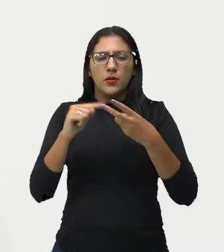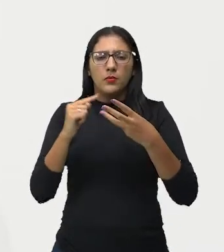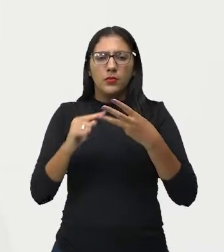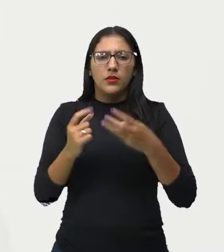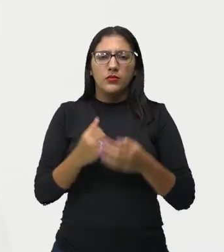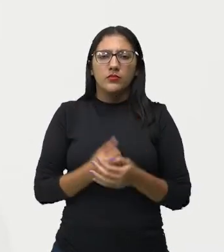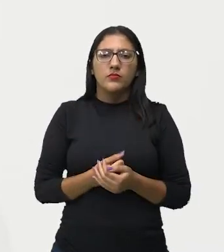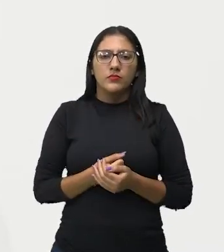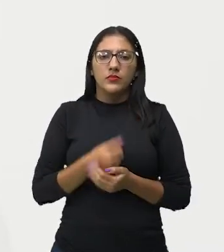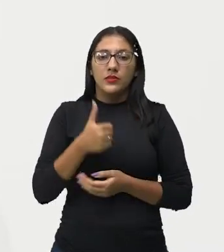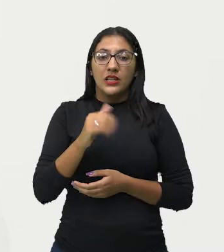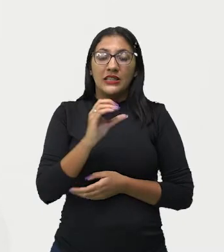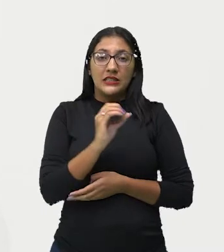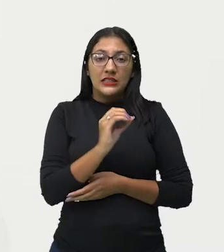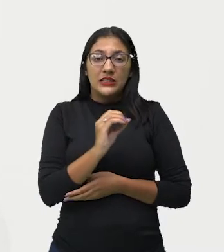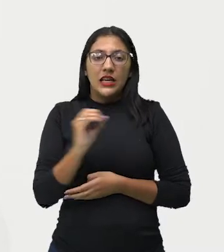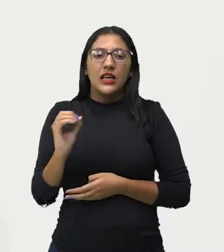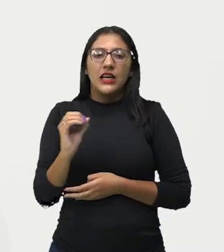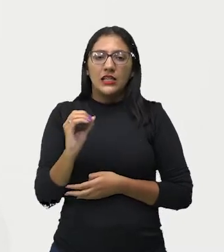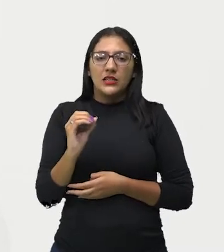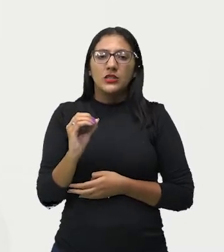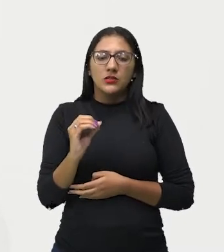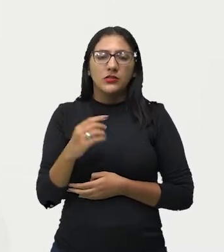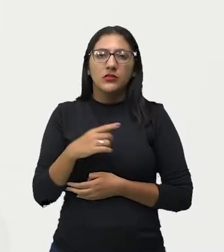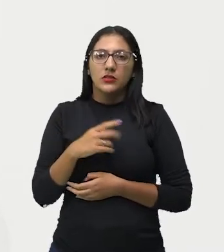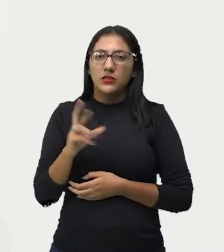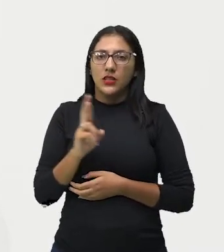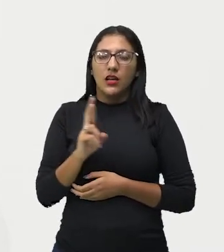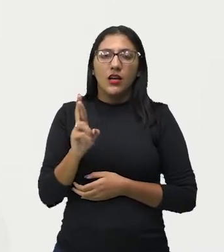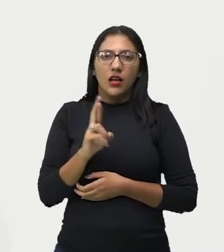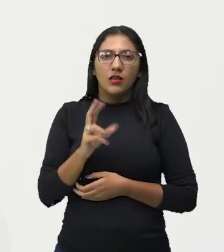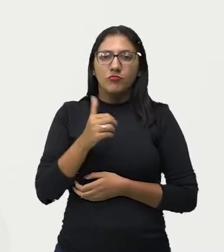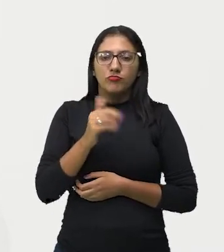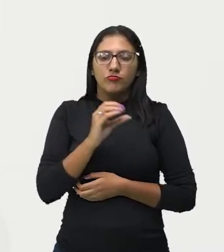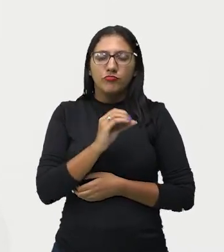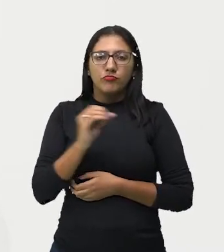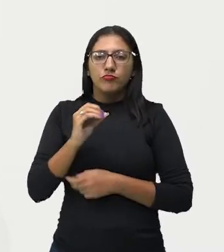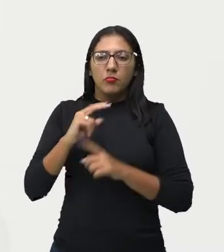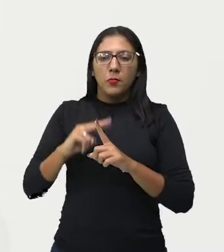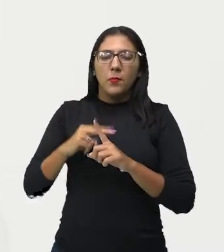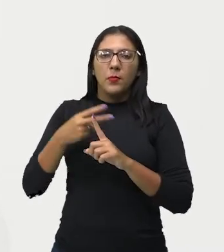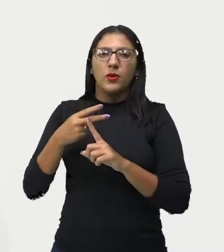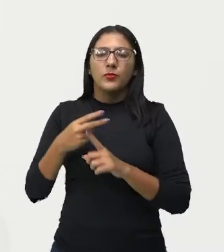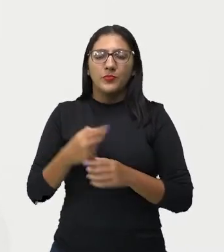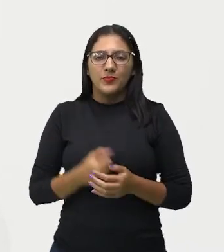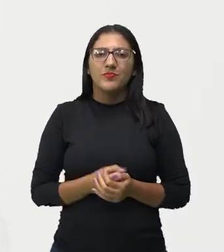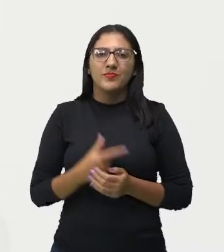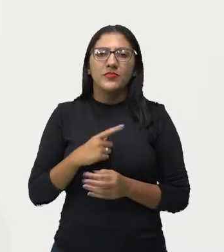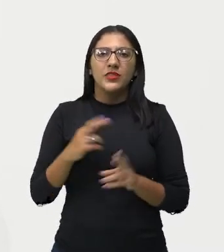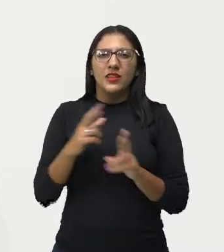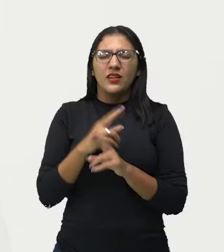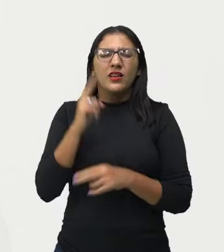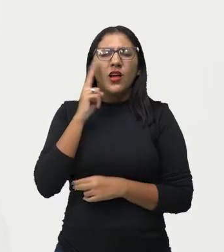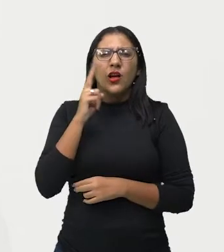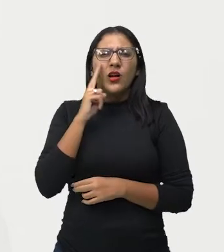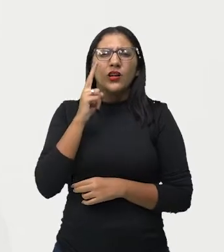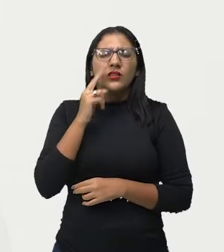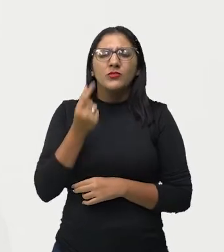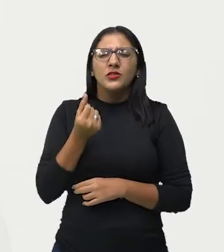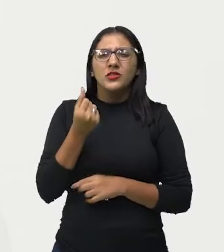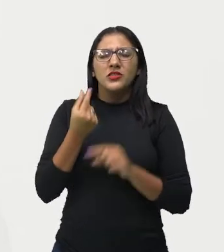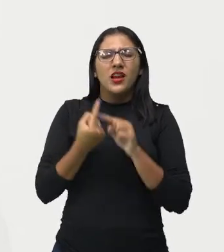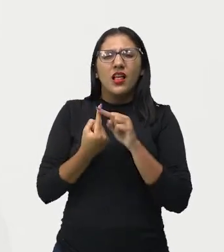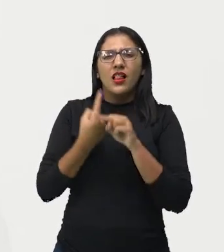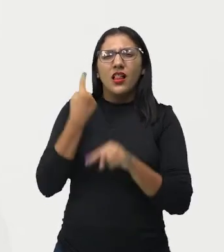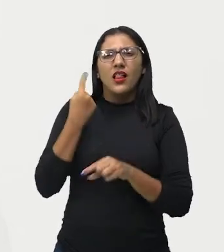juros. Por quê? Porque nós estamos tratando de juros simples, né? E é uma porcentagem, 10% em cima lá daquele dinheiro